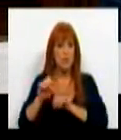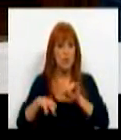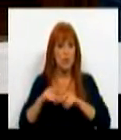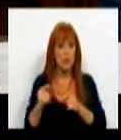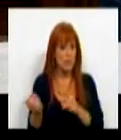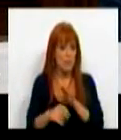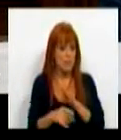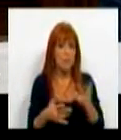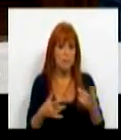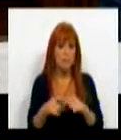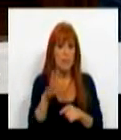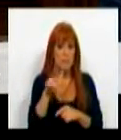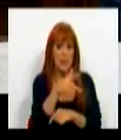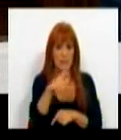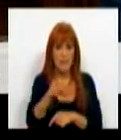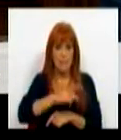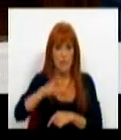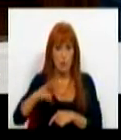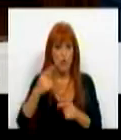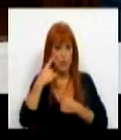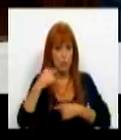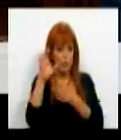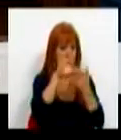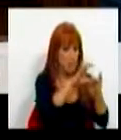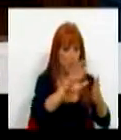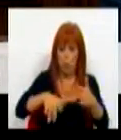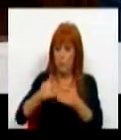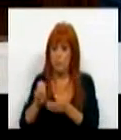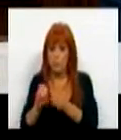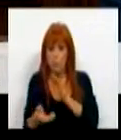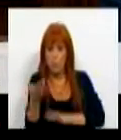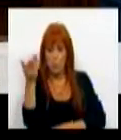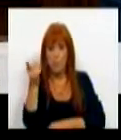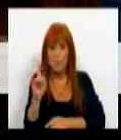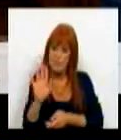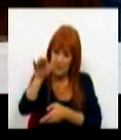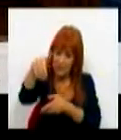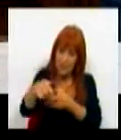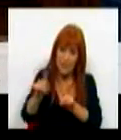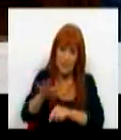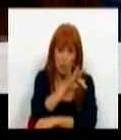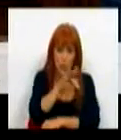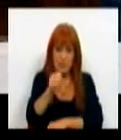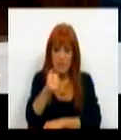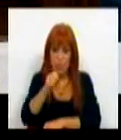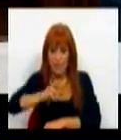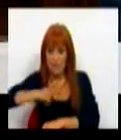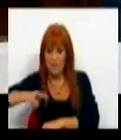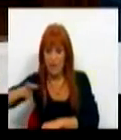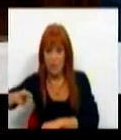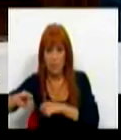foi que, para além da injeção de 1.100 milhões públicos, o plano de recapitalização incluía também 450